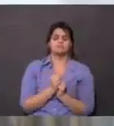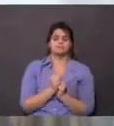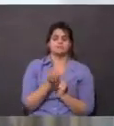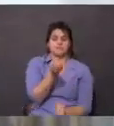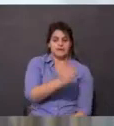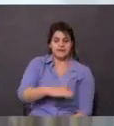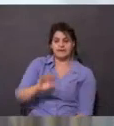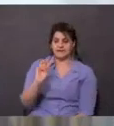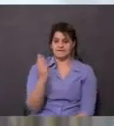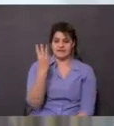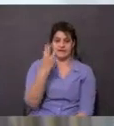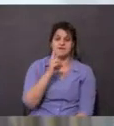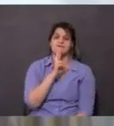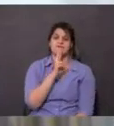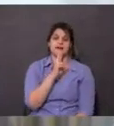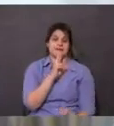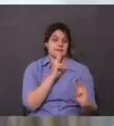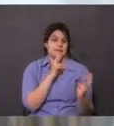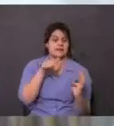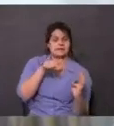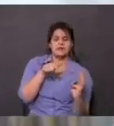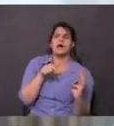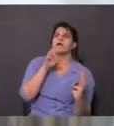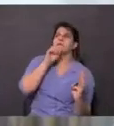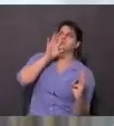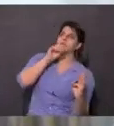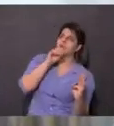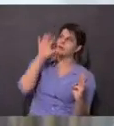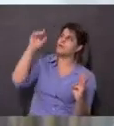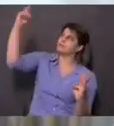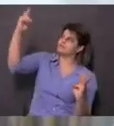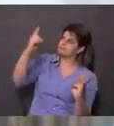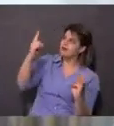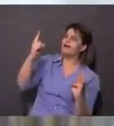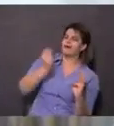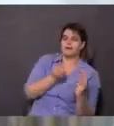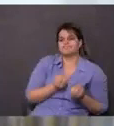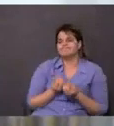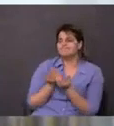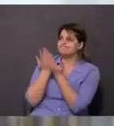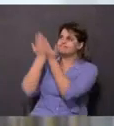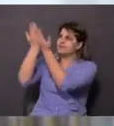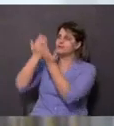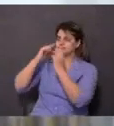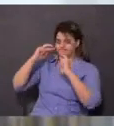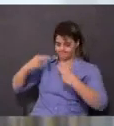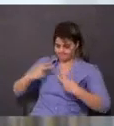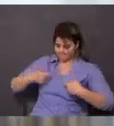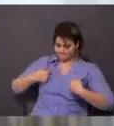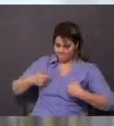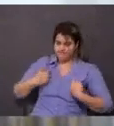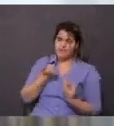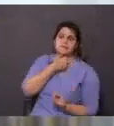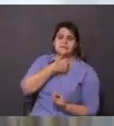pastorinhos de Fátima quando se entregam totalmente nas suas mãos, disponíveis para viver ou